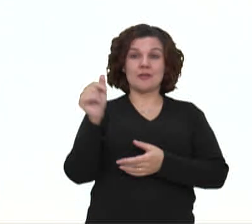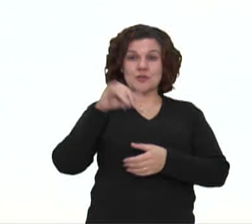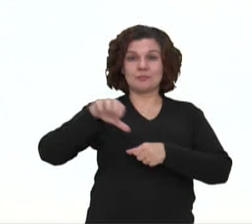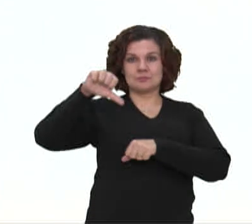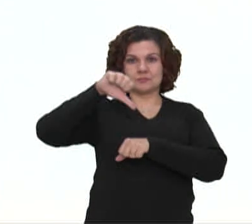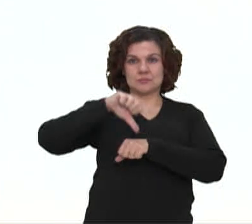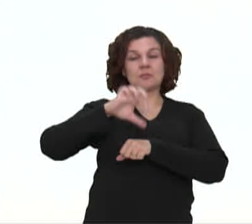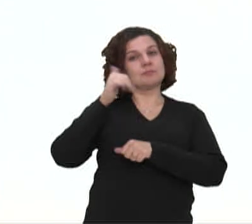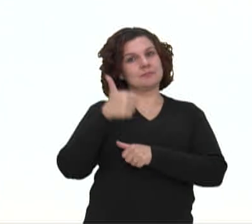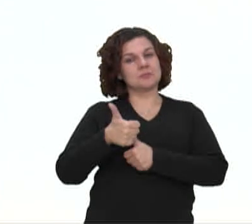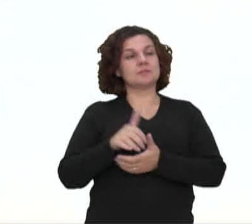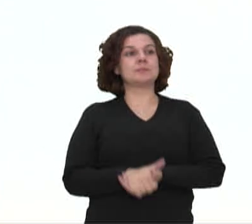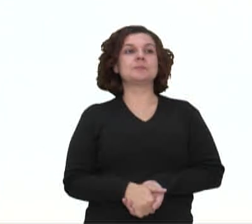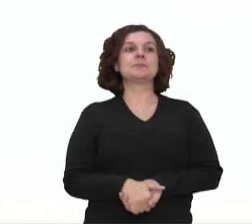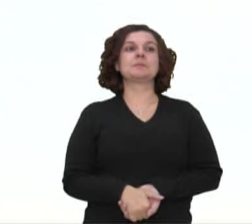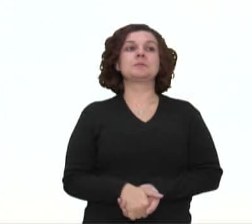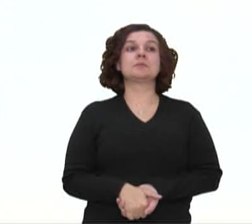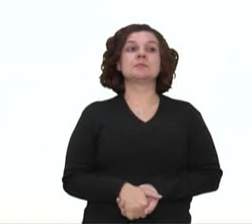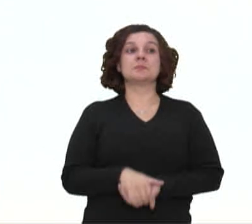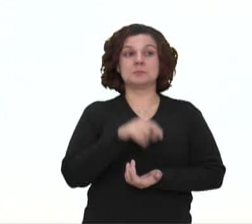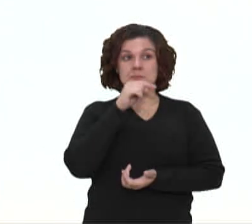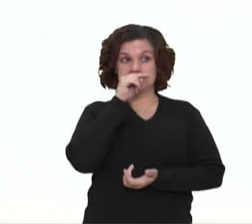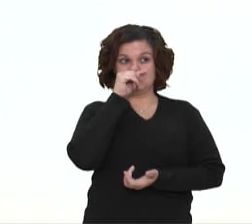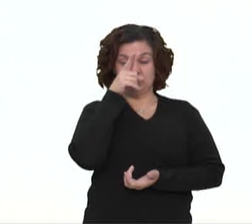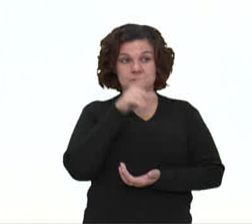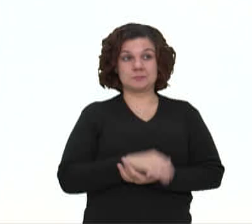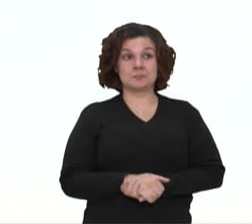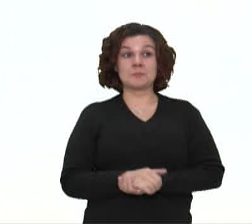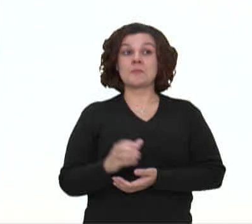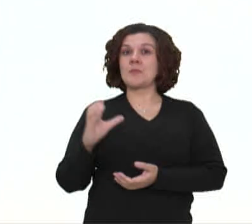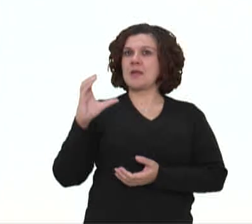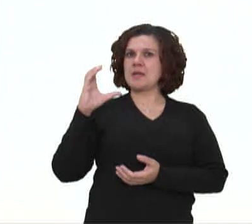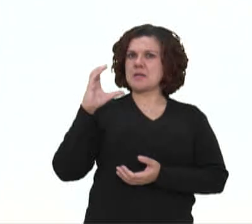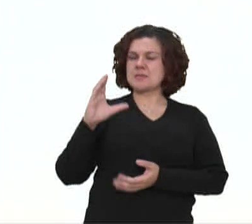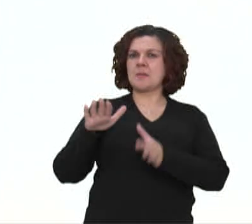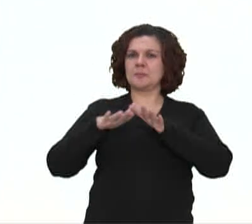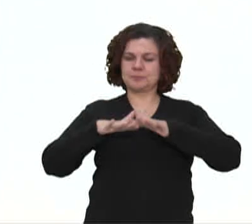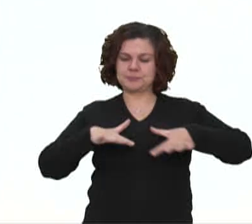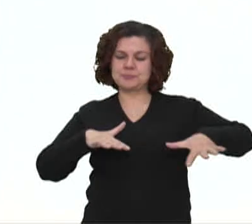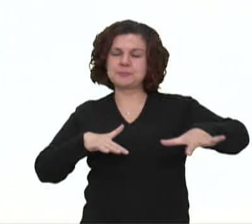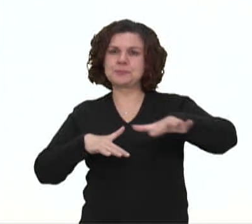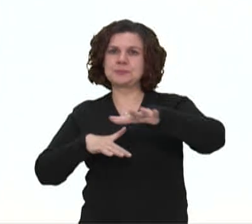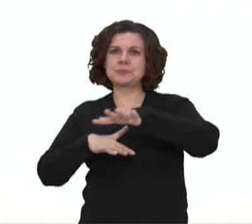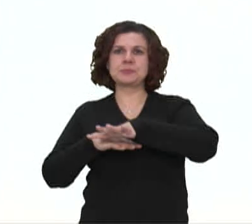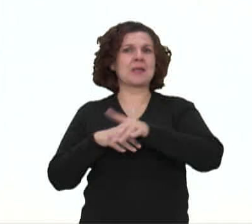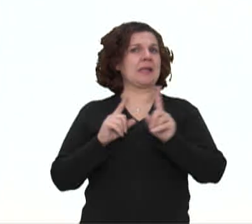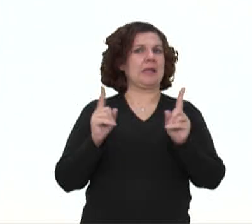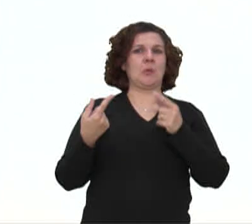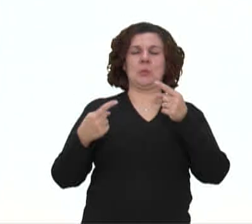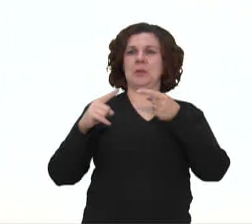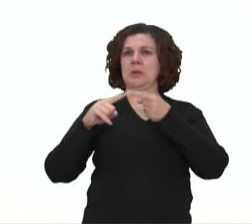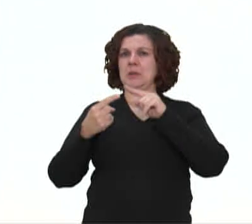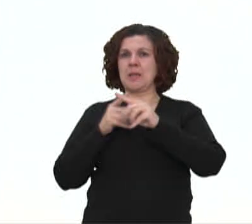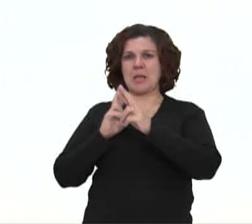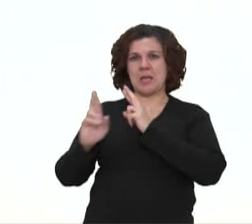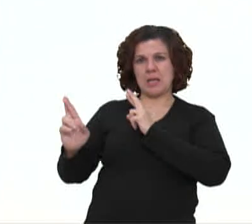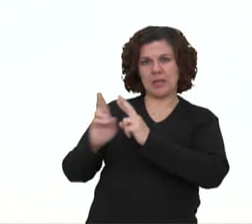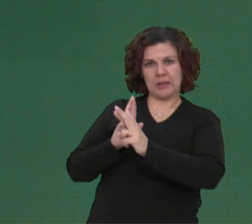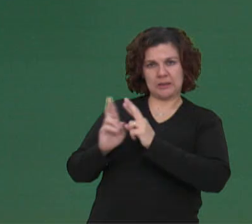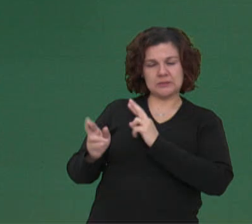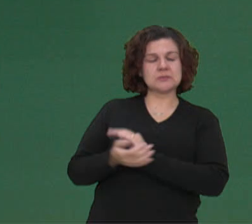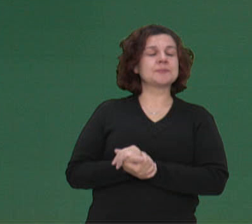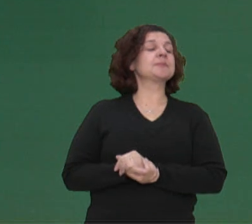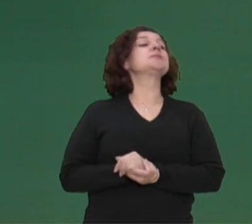tirasse essa estaria perfeito. Letra C. Os aspectos físicos do continente africano não possuem relações? Claro que